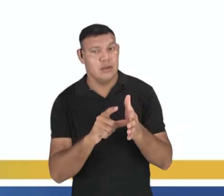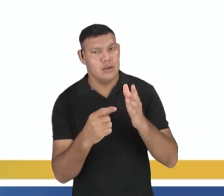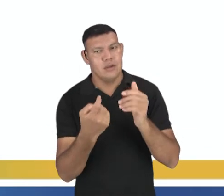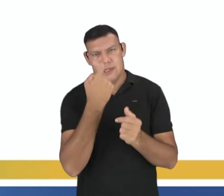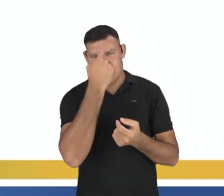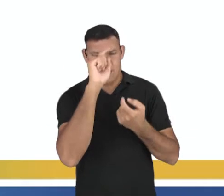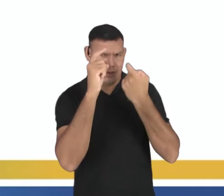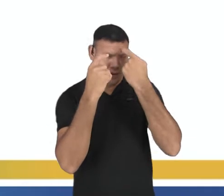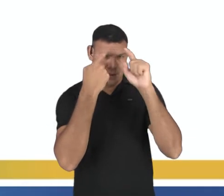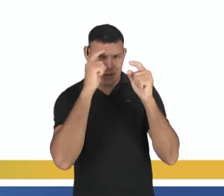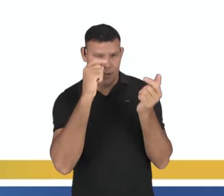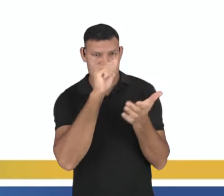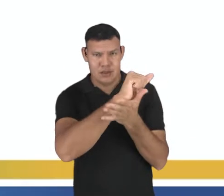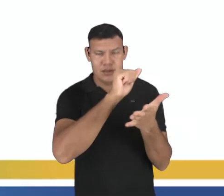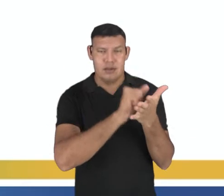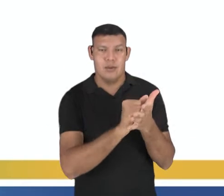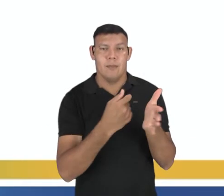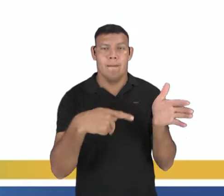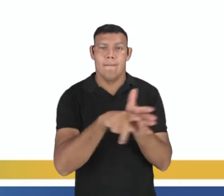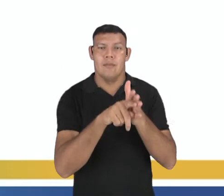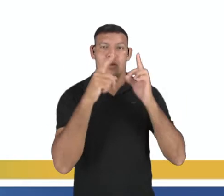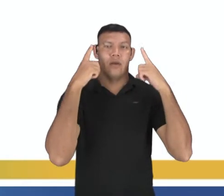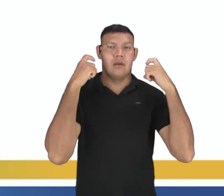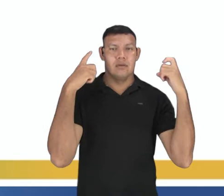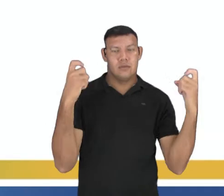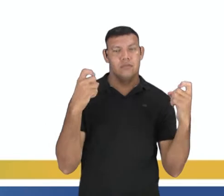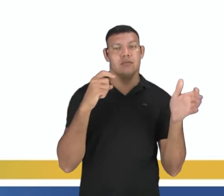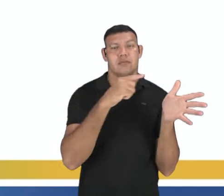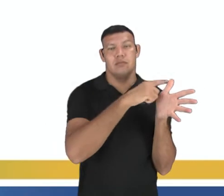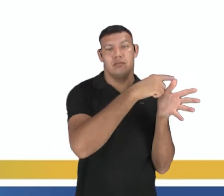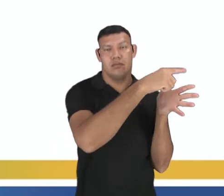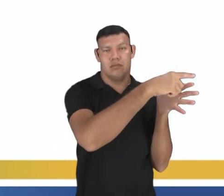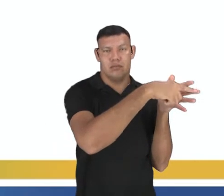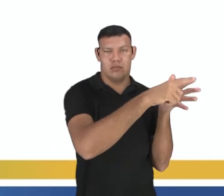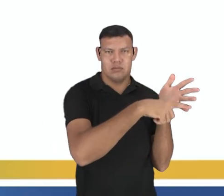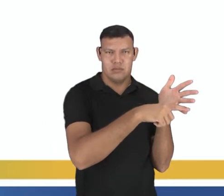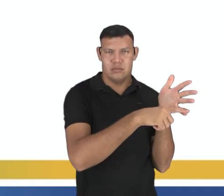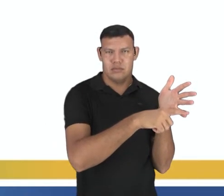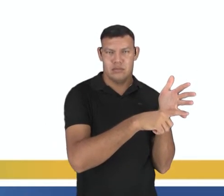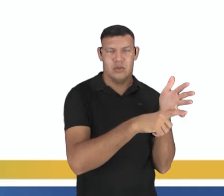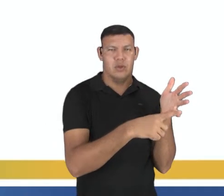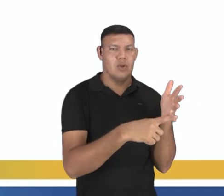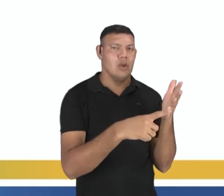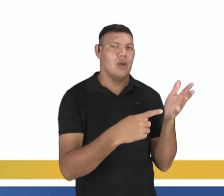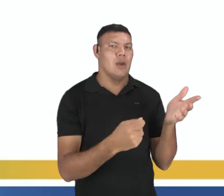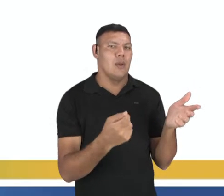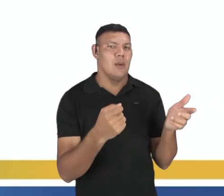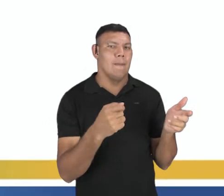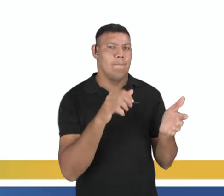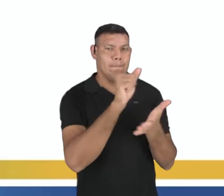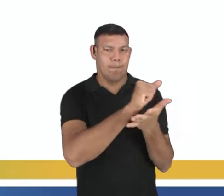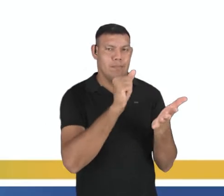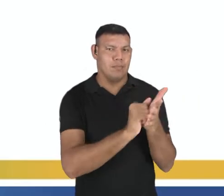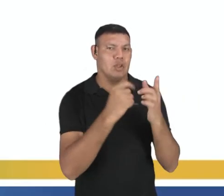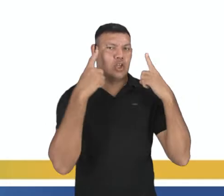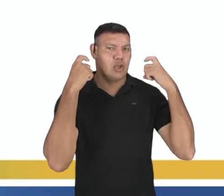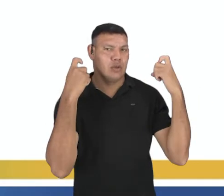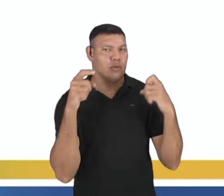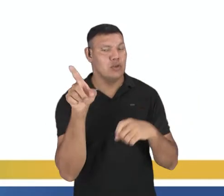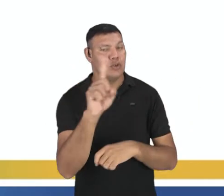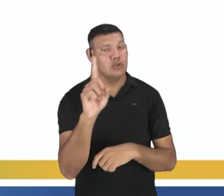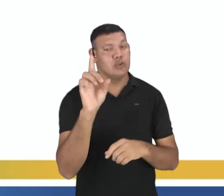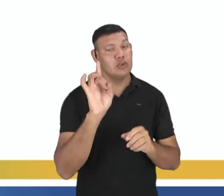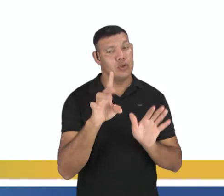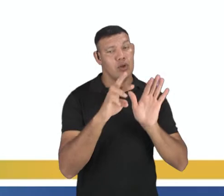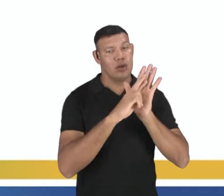criação dos suportes de registro do som a partitura não registra os sons mas sim representações